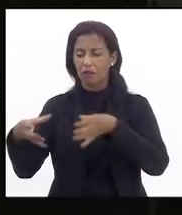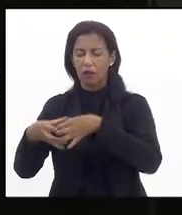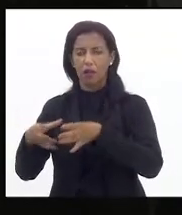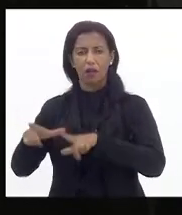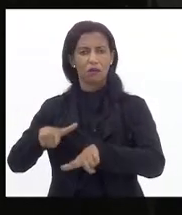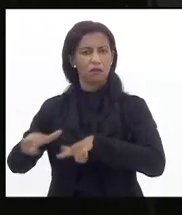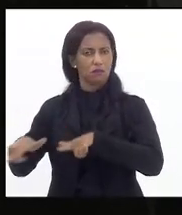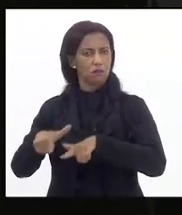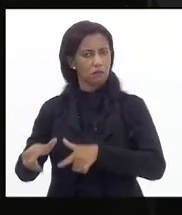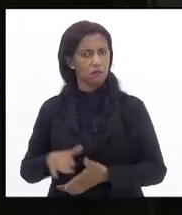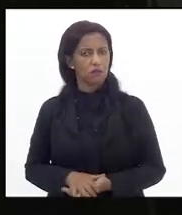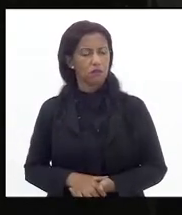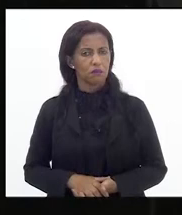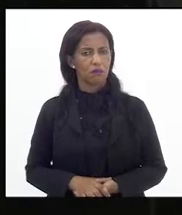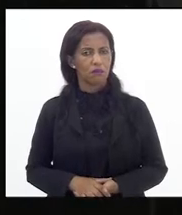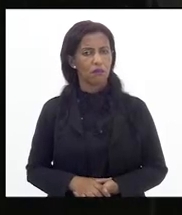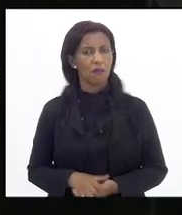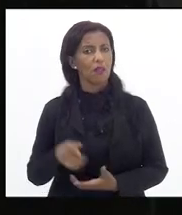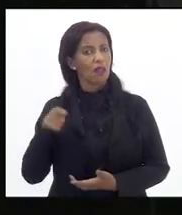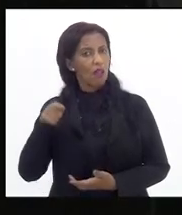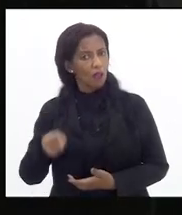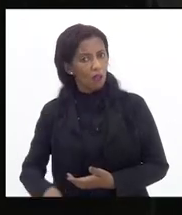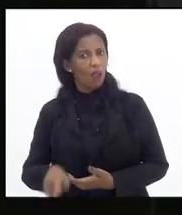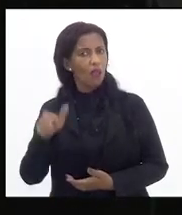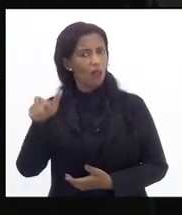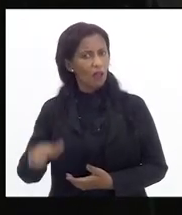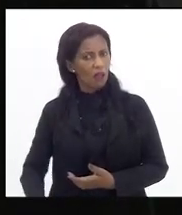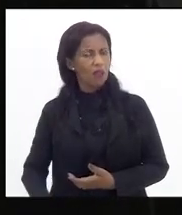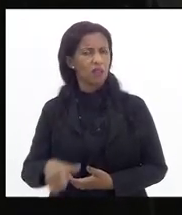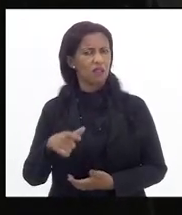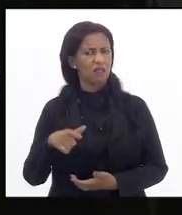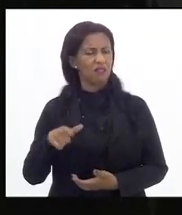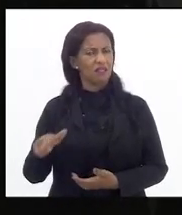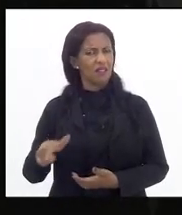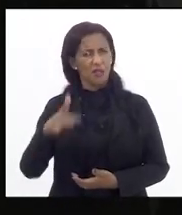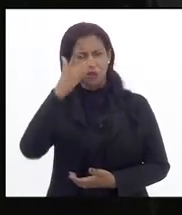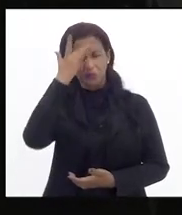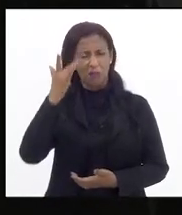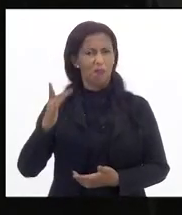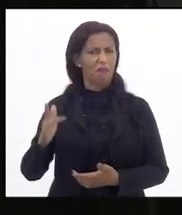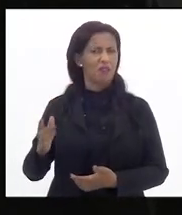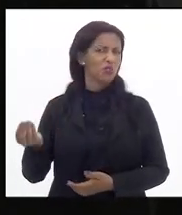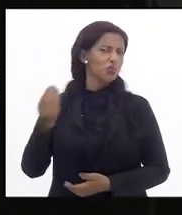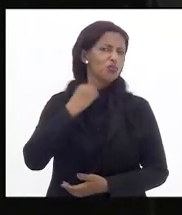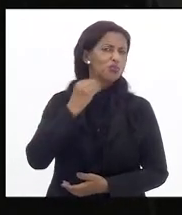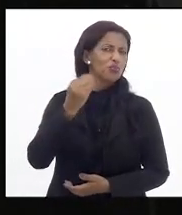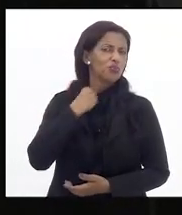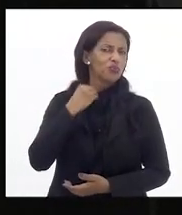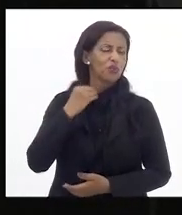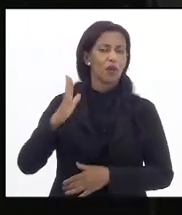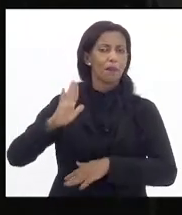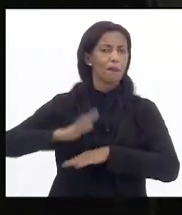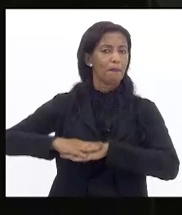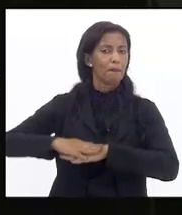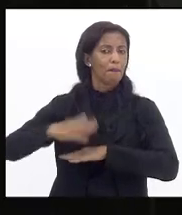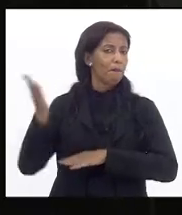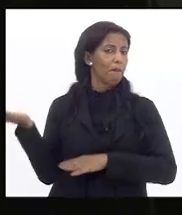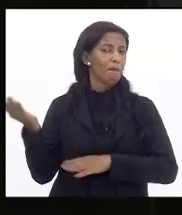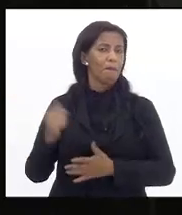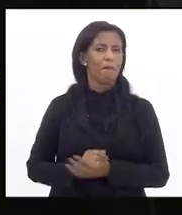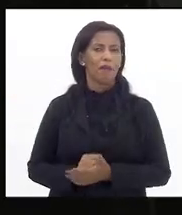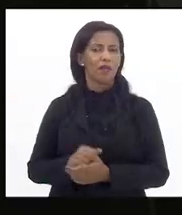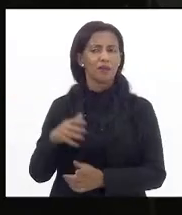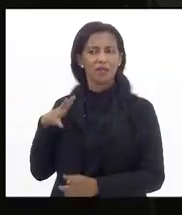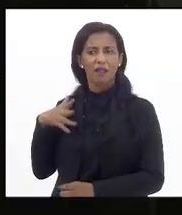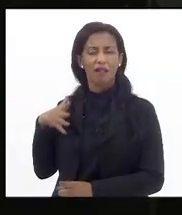trabalhadoras é ali né é ali que é passe mais frágil que a parte que mais é é